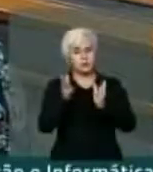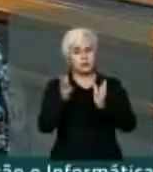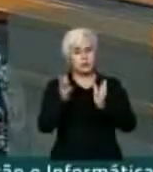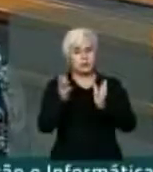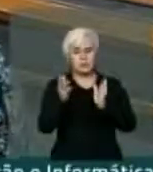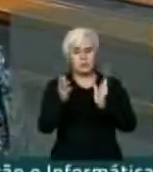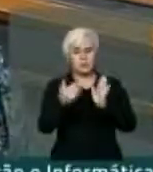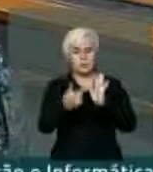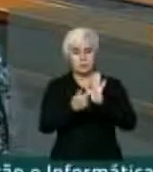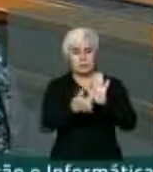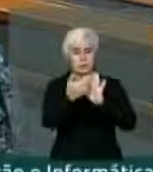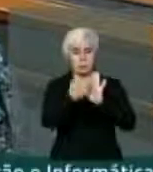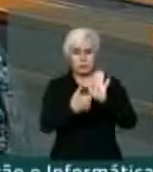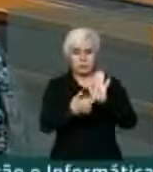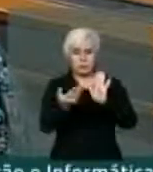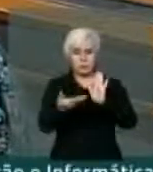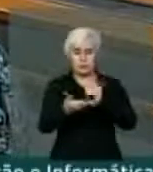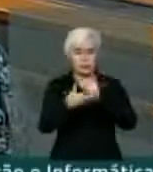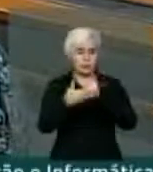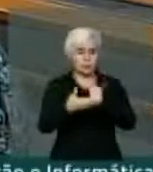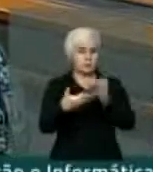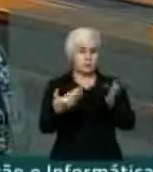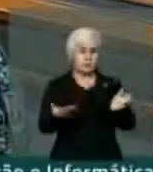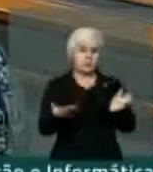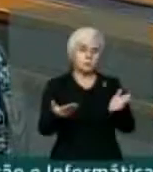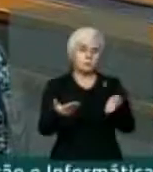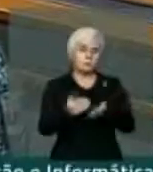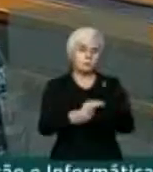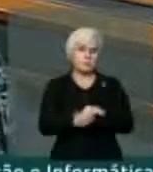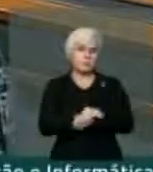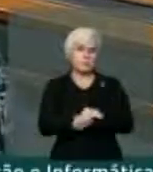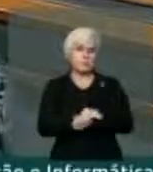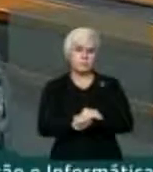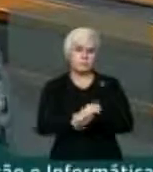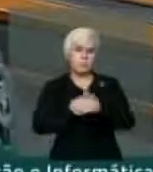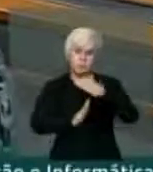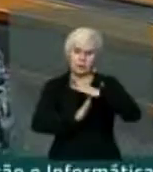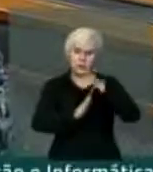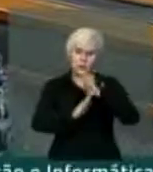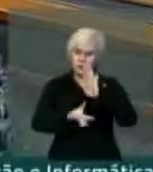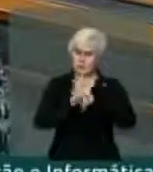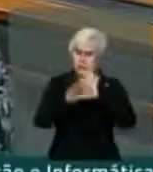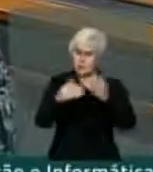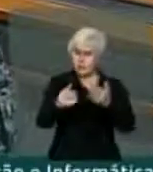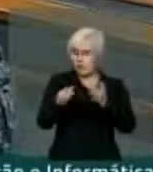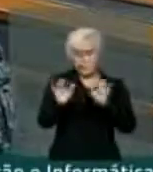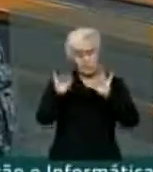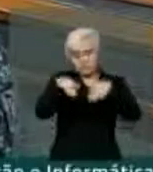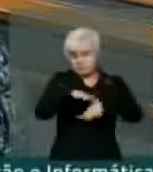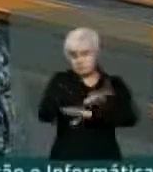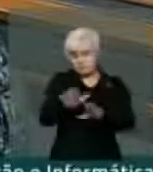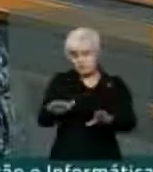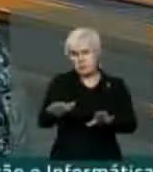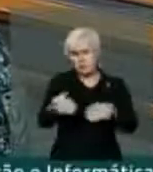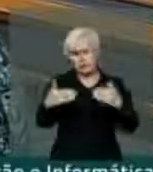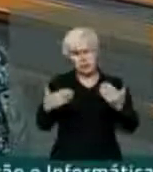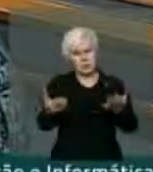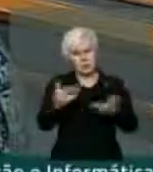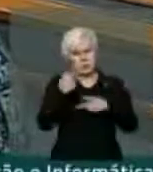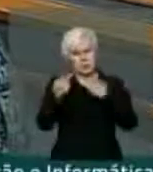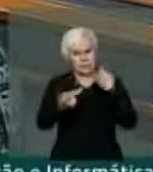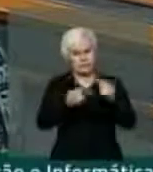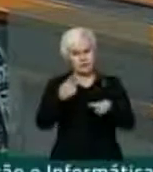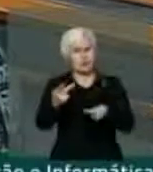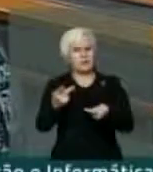né, nas regras, né, e no, nos limites legais, e fica por isso mesmo. Então, não é verdade que